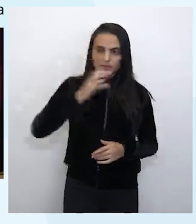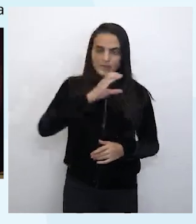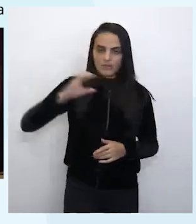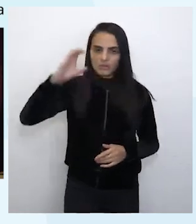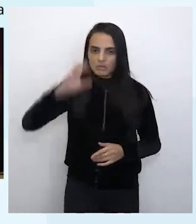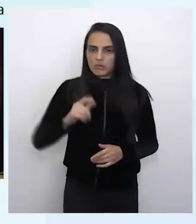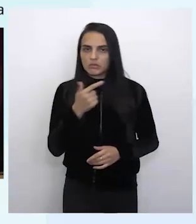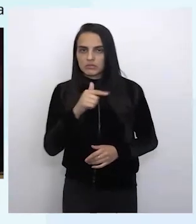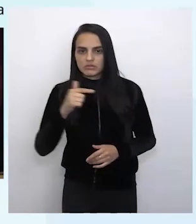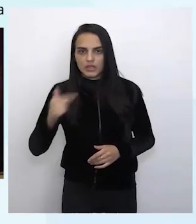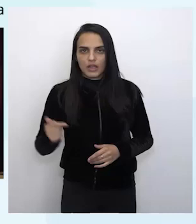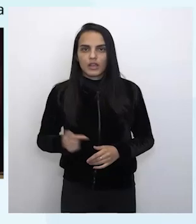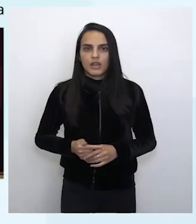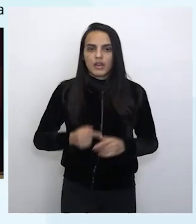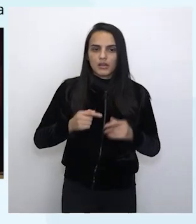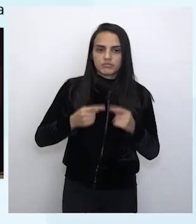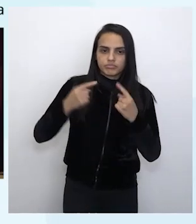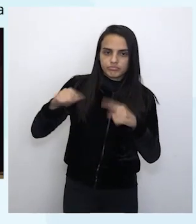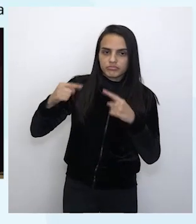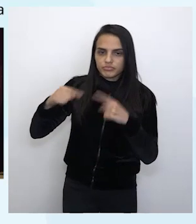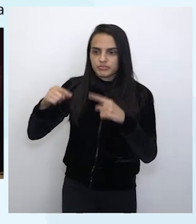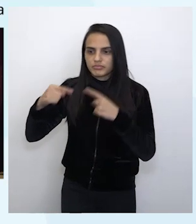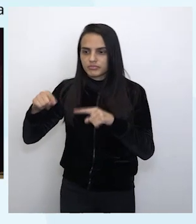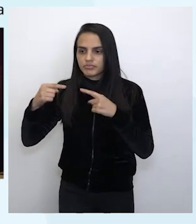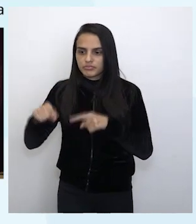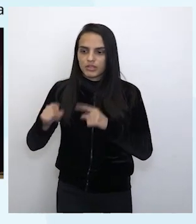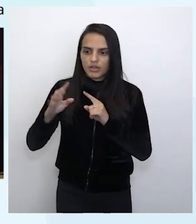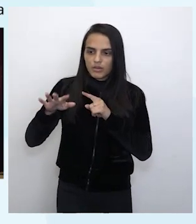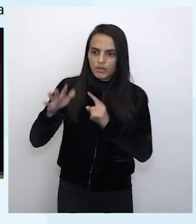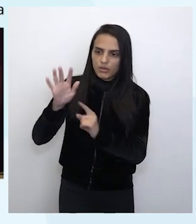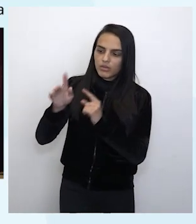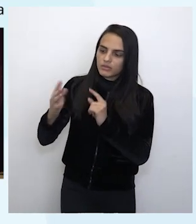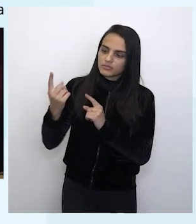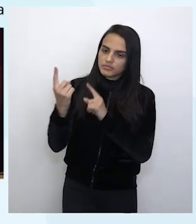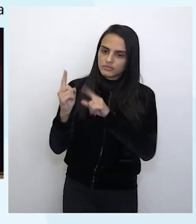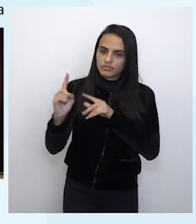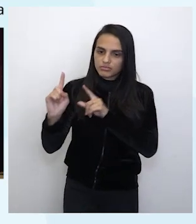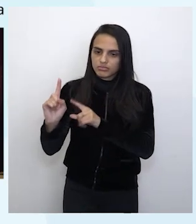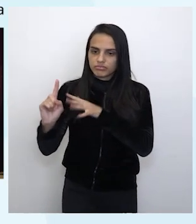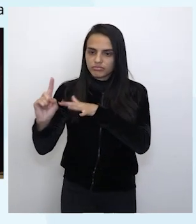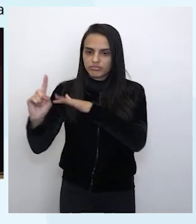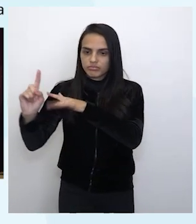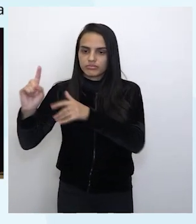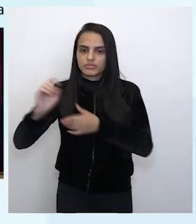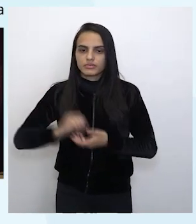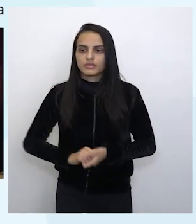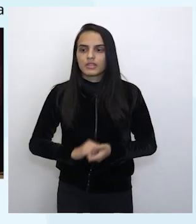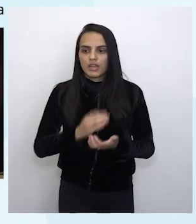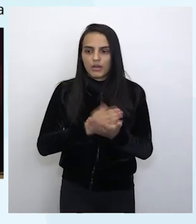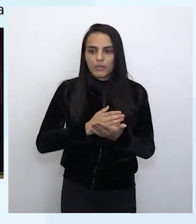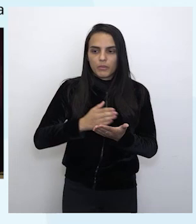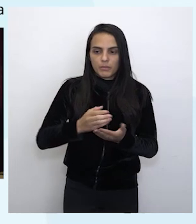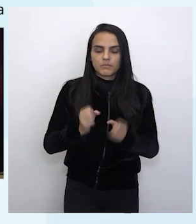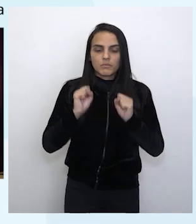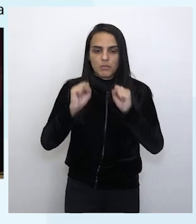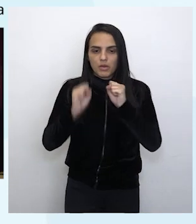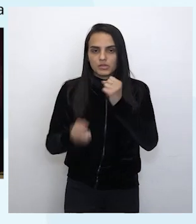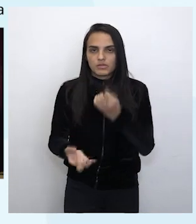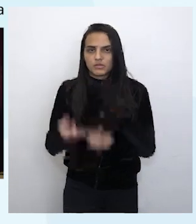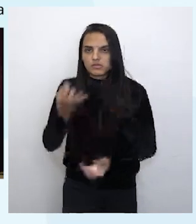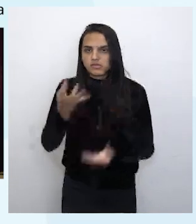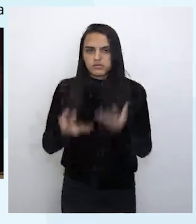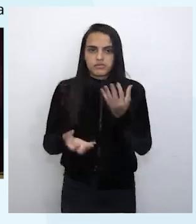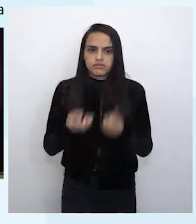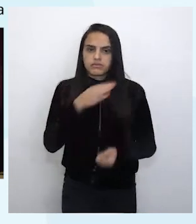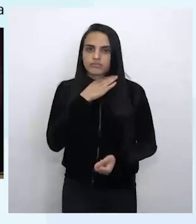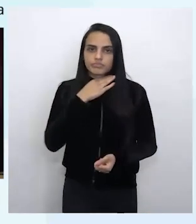de repente, né, dependendo do crime de heresia que fosse, né, acusado, ele poderia acabar numa fogueira, queimado em praça pública.